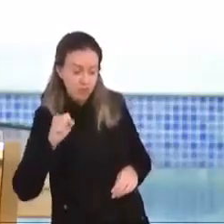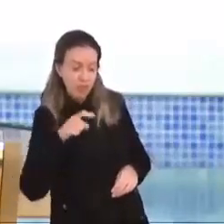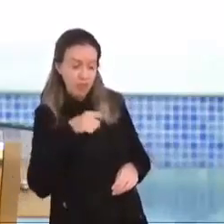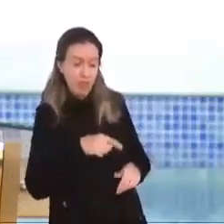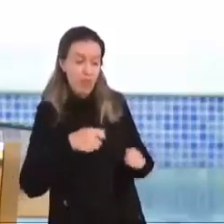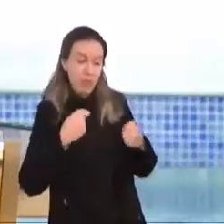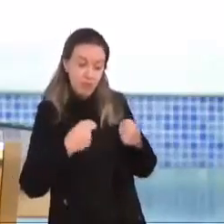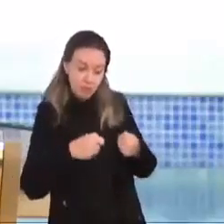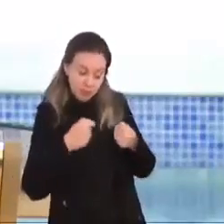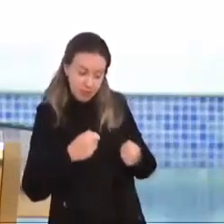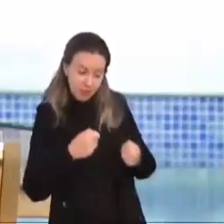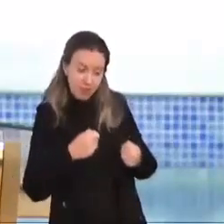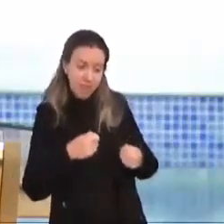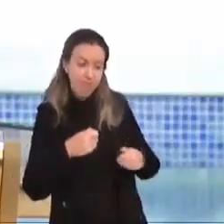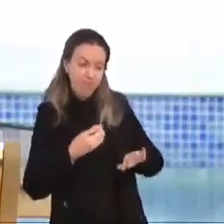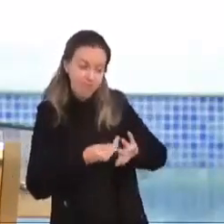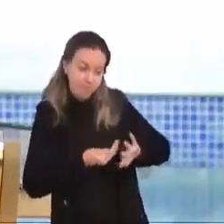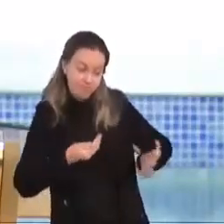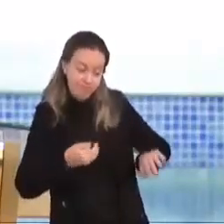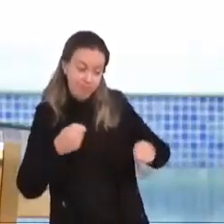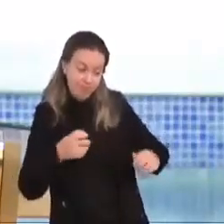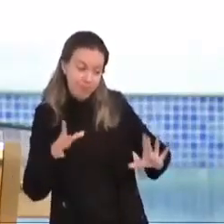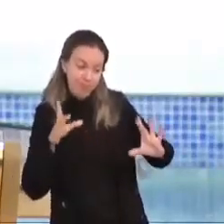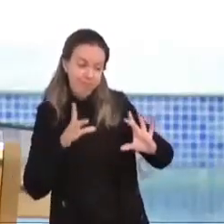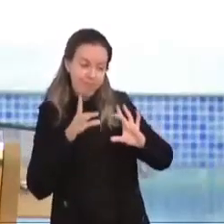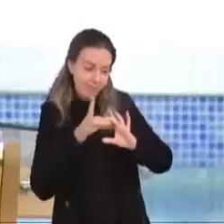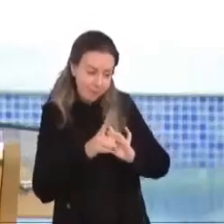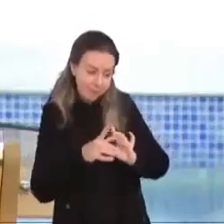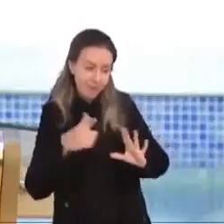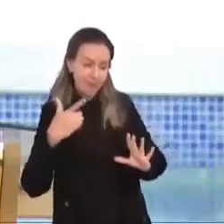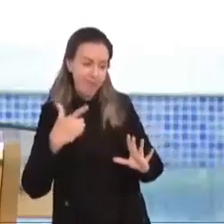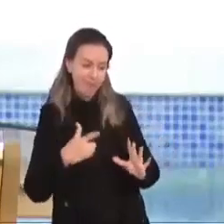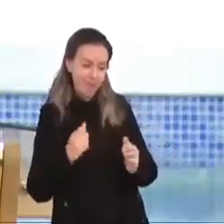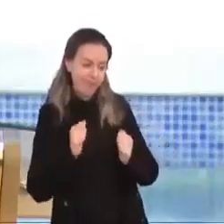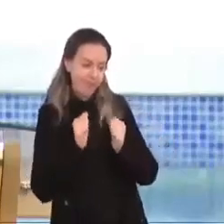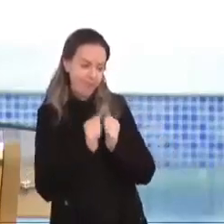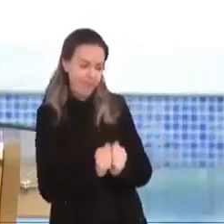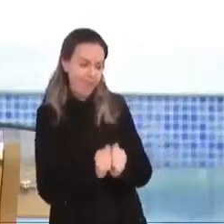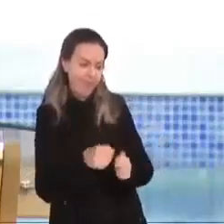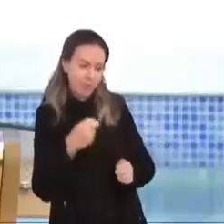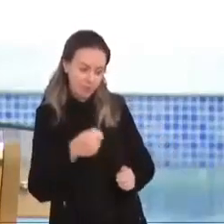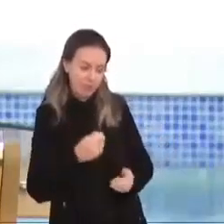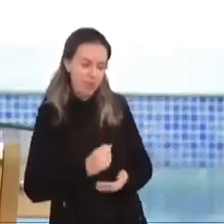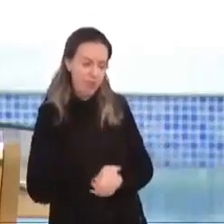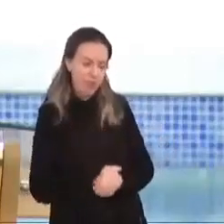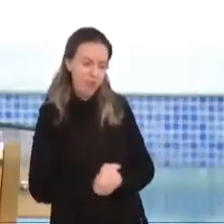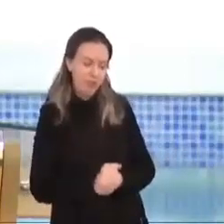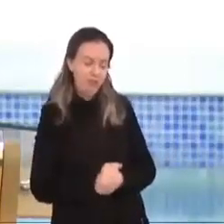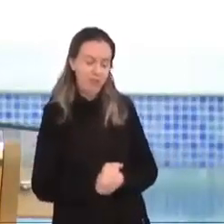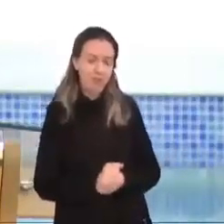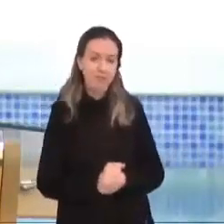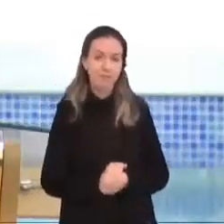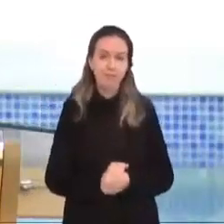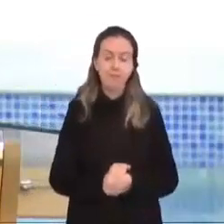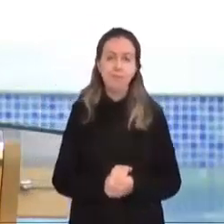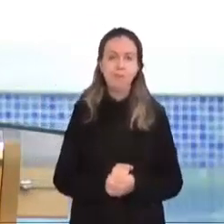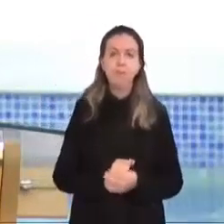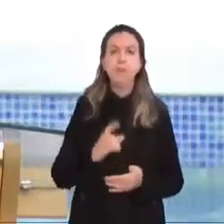tirar algo de bom desta geração. E é isto que está acontecendo. Deus